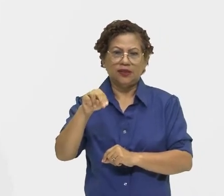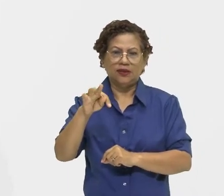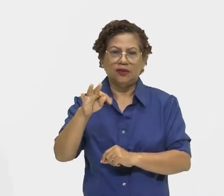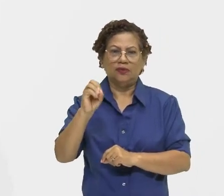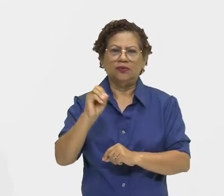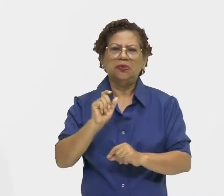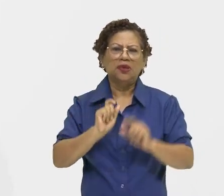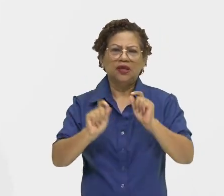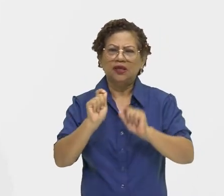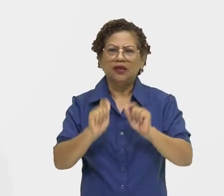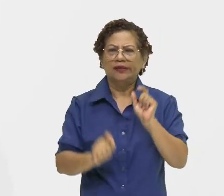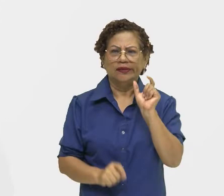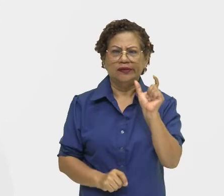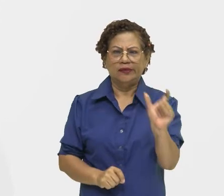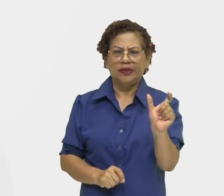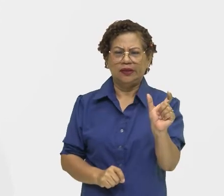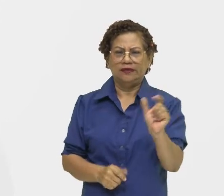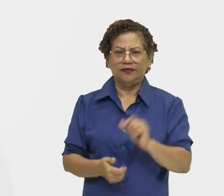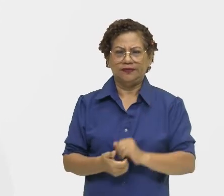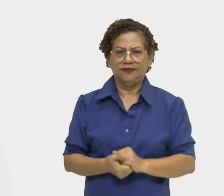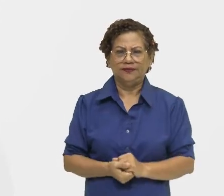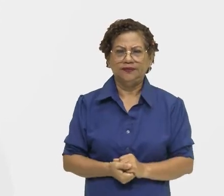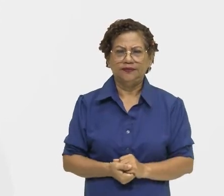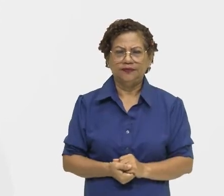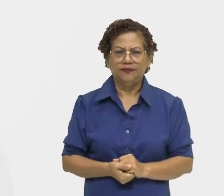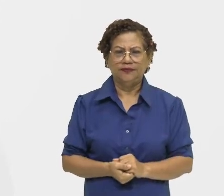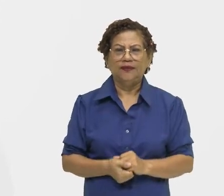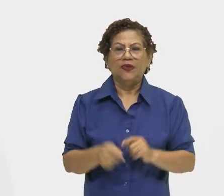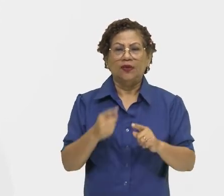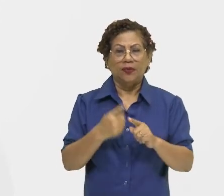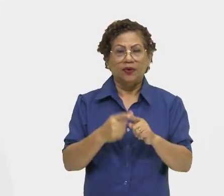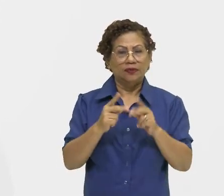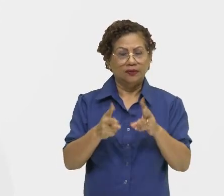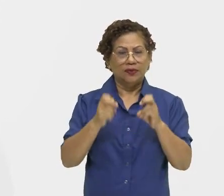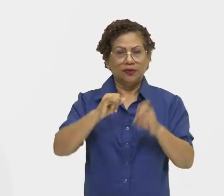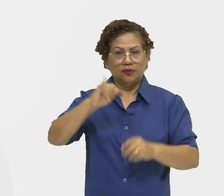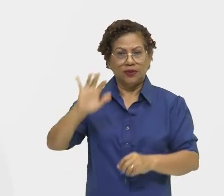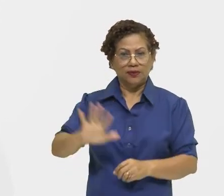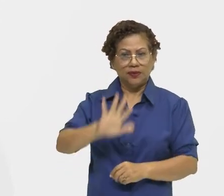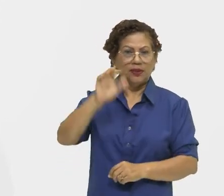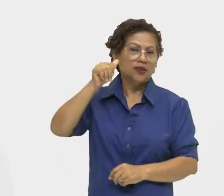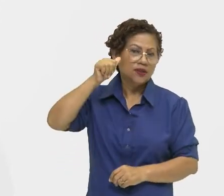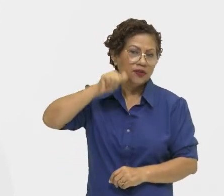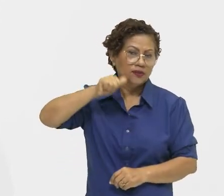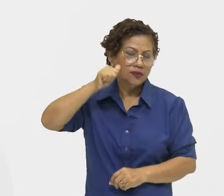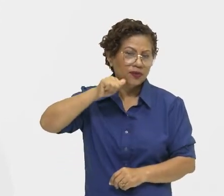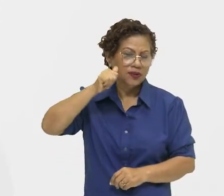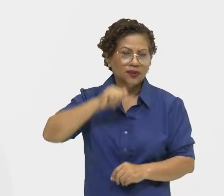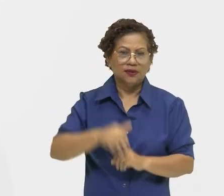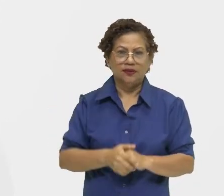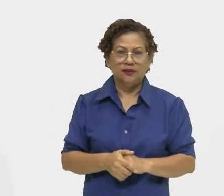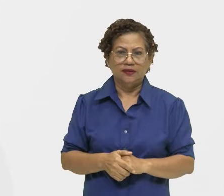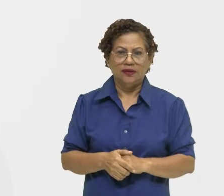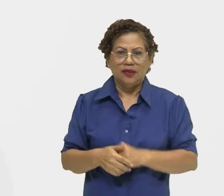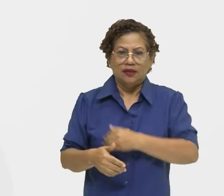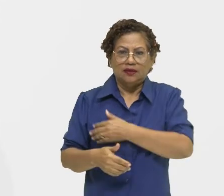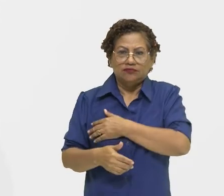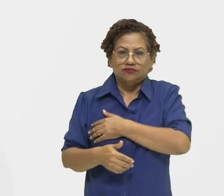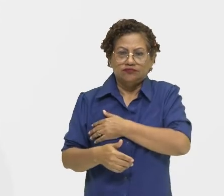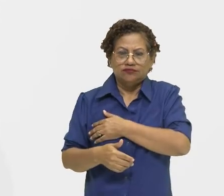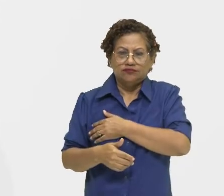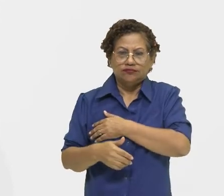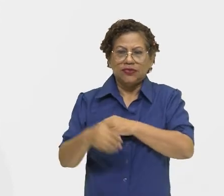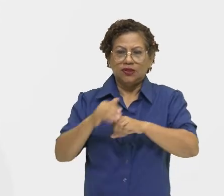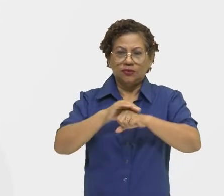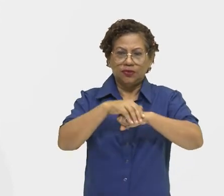Isso. Tá essa imagem, que é uma figura feminina, a gente está conseguindo ver. Ela está tampando os seios com um